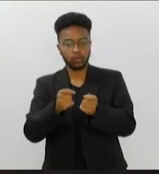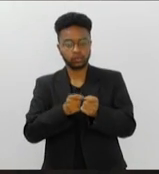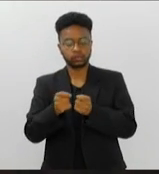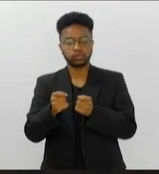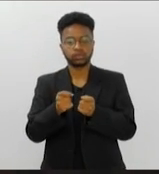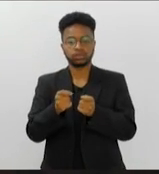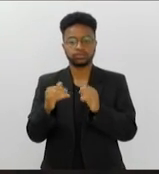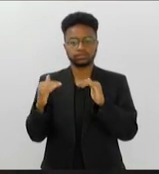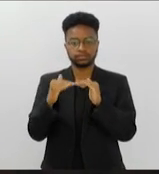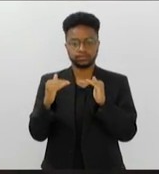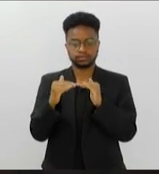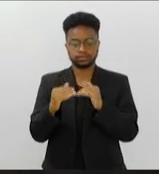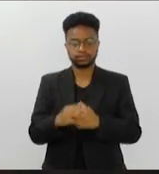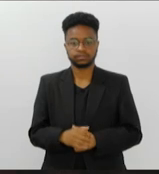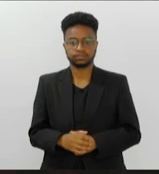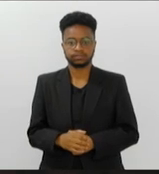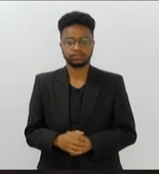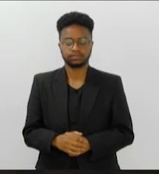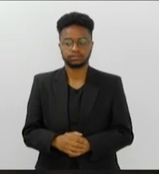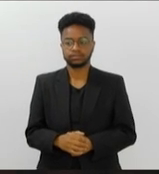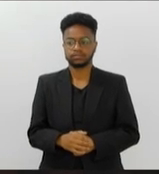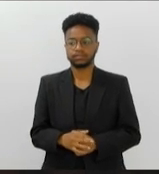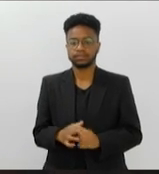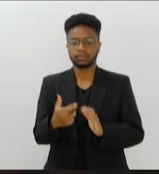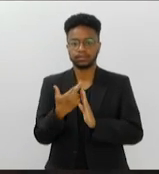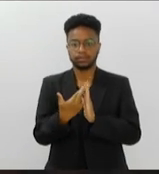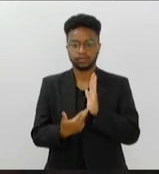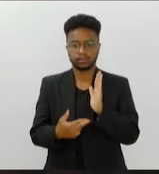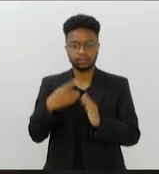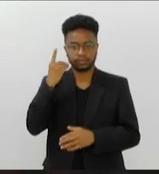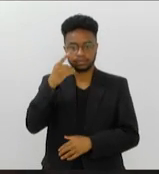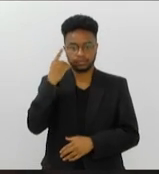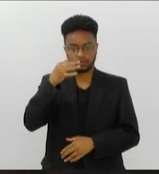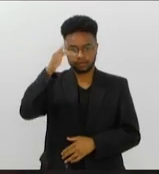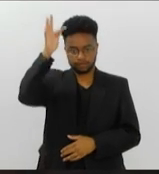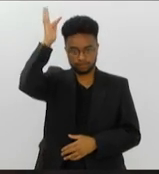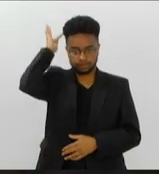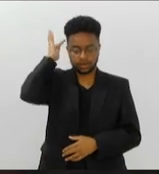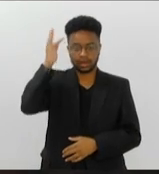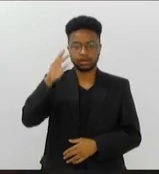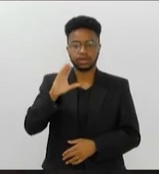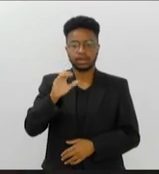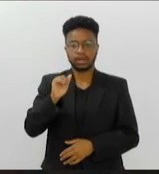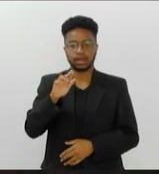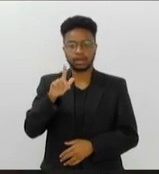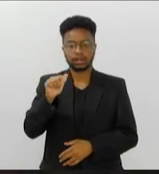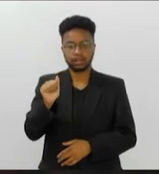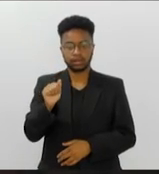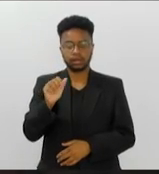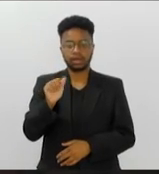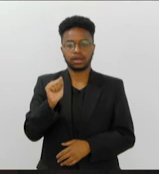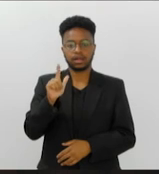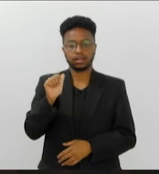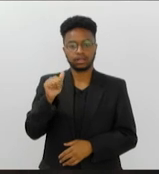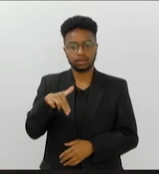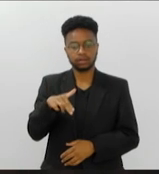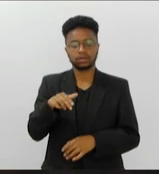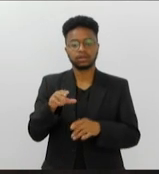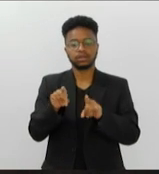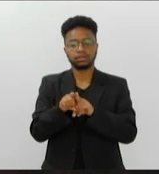Financeira e Controle, favorável. Relatorias dos deputados Fred Pacheco, Carla Machado, Alan Lopes e Carlos